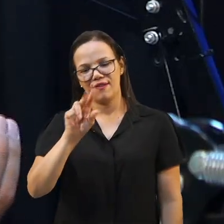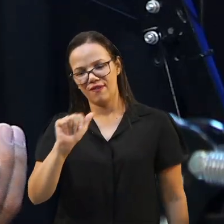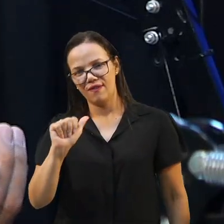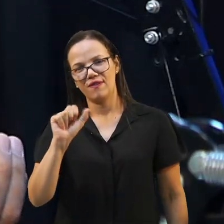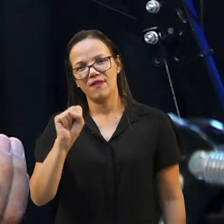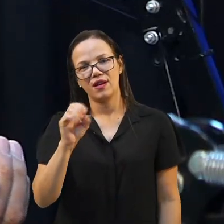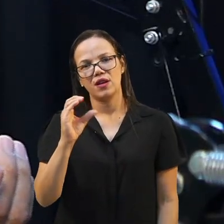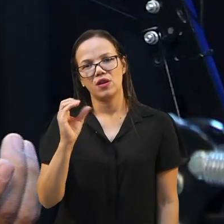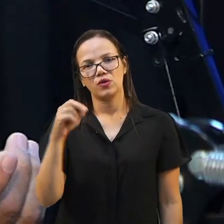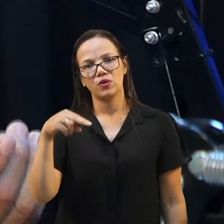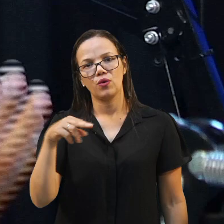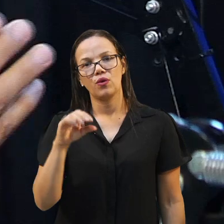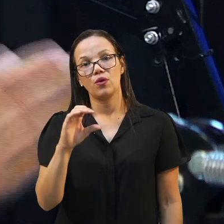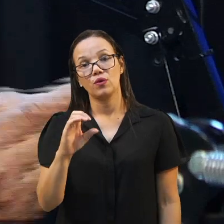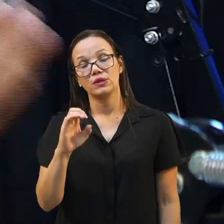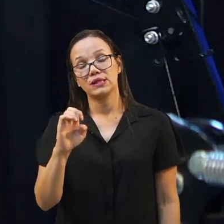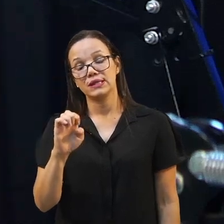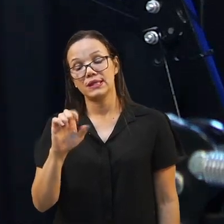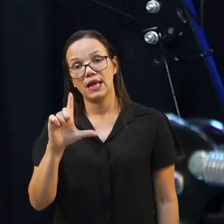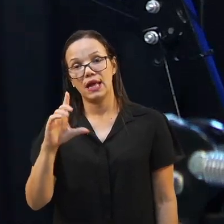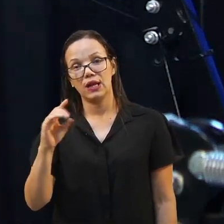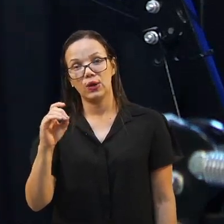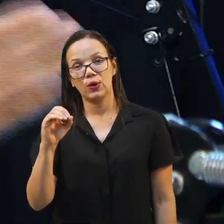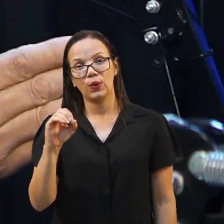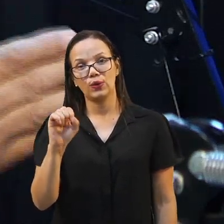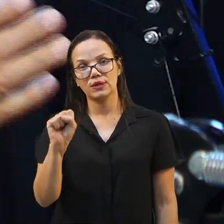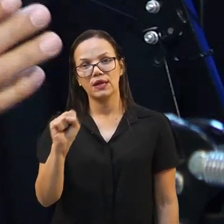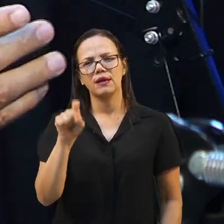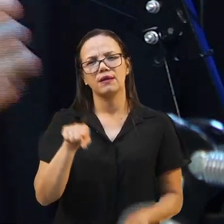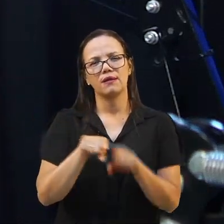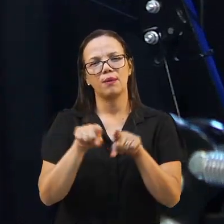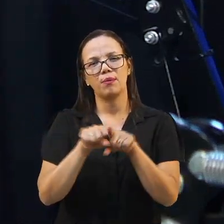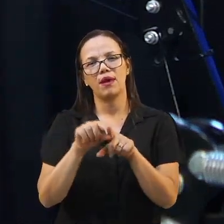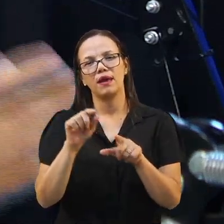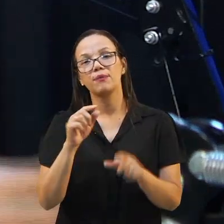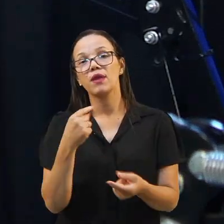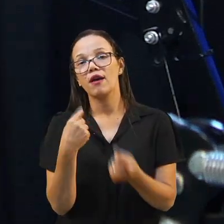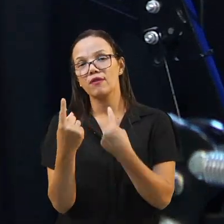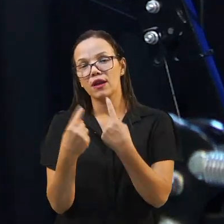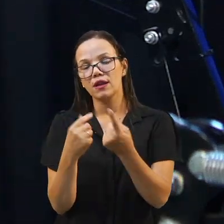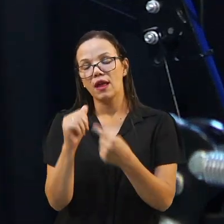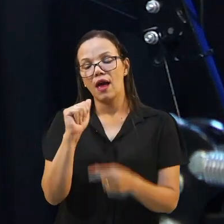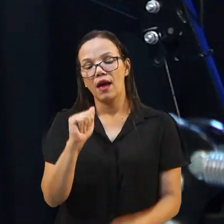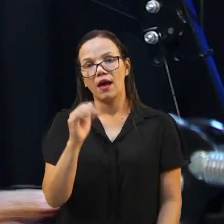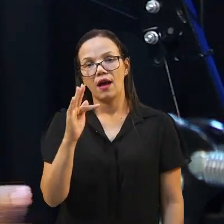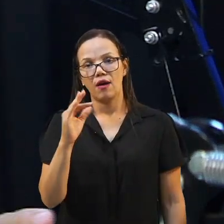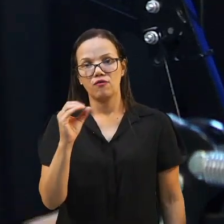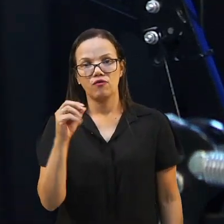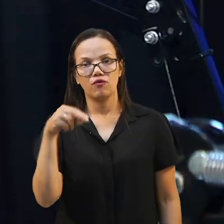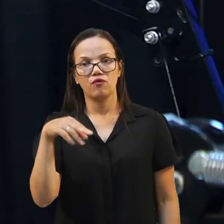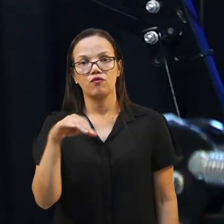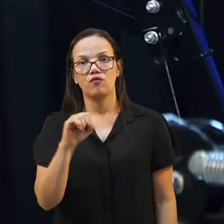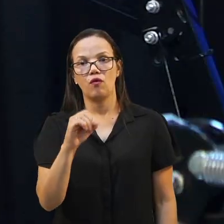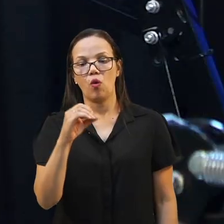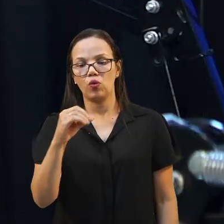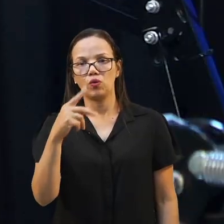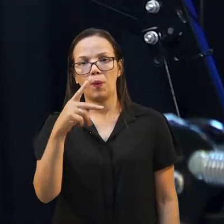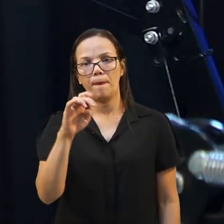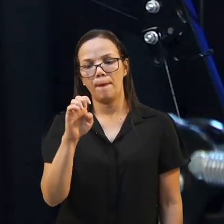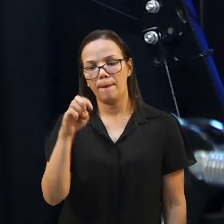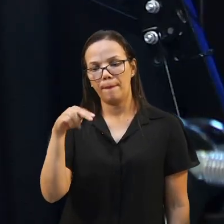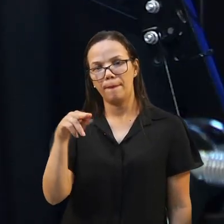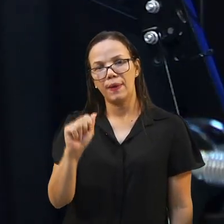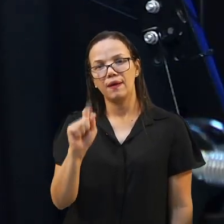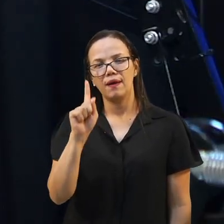Costa e Avenida Afonso Pena, que atravessava toda a cidade, né? Então, são duas referências. E